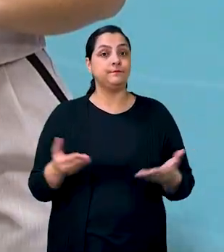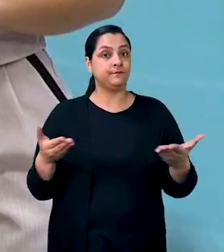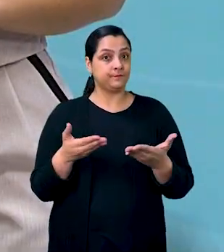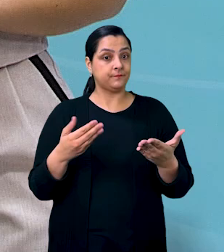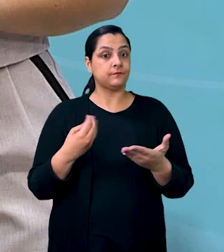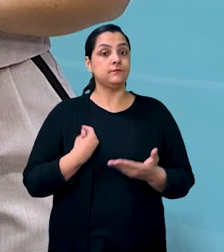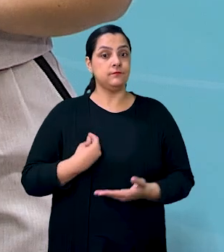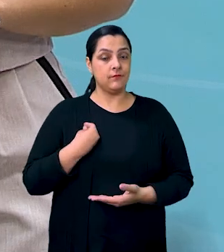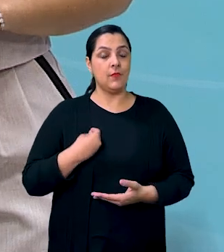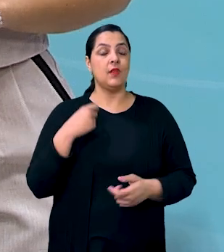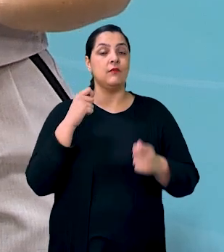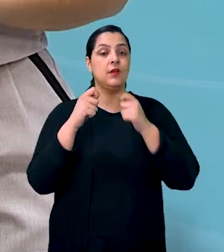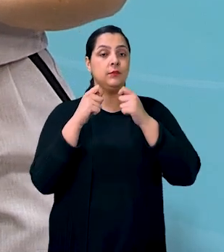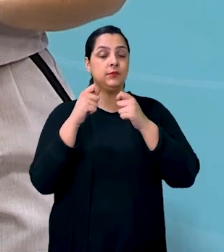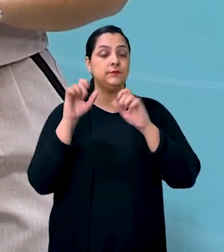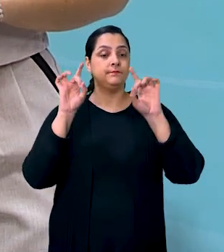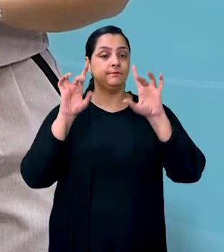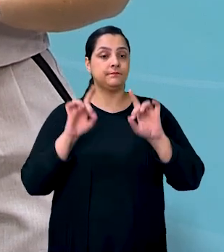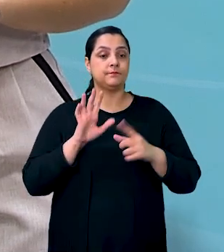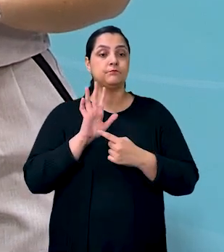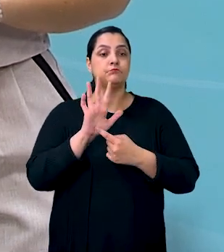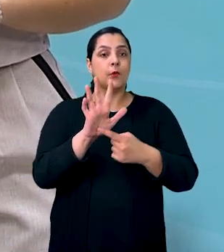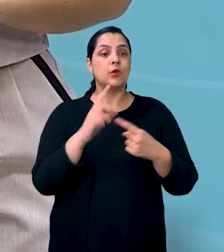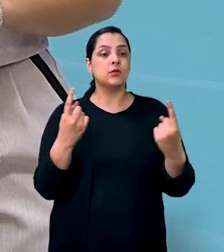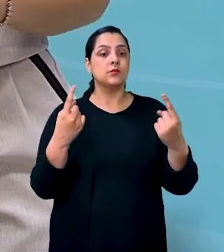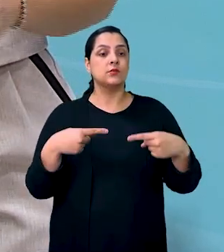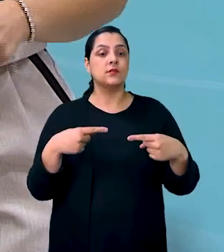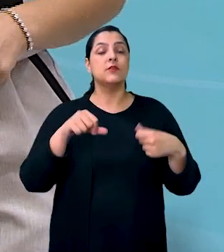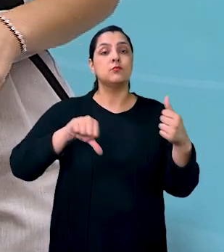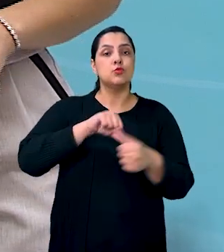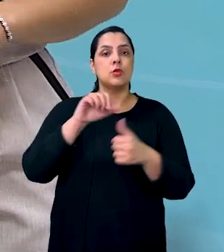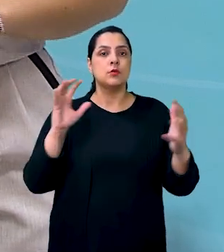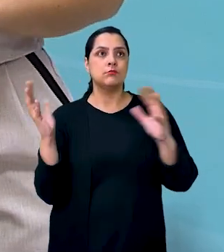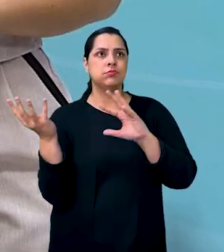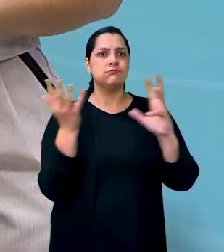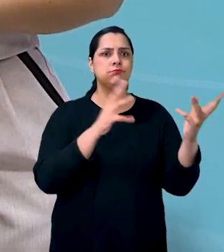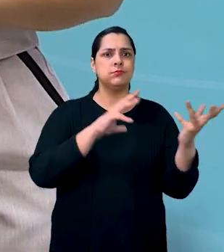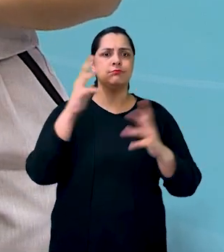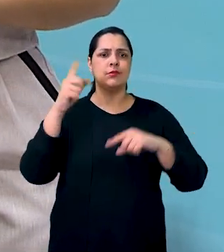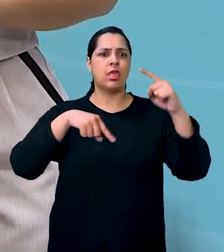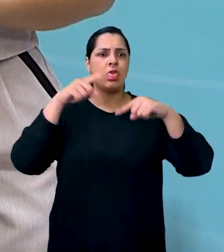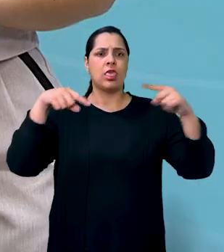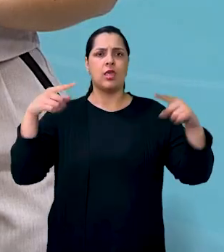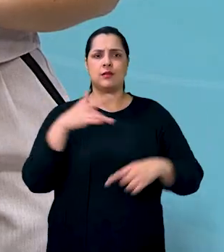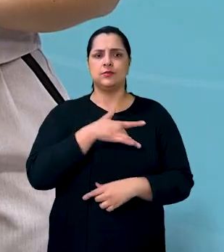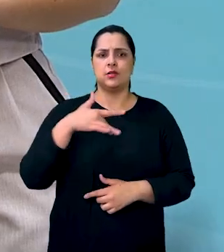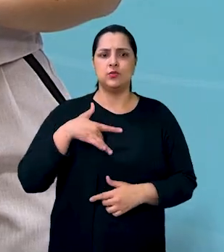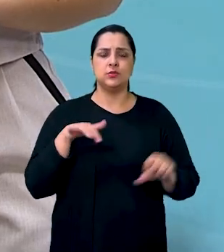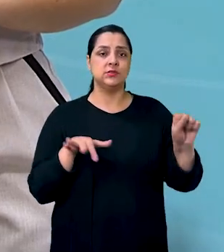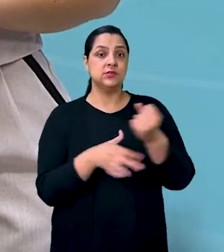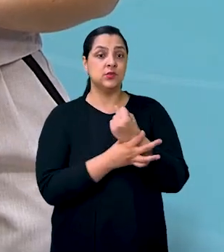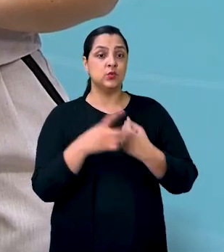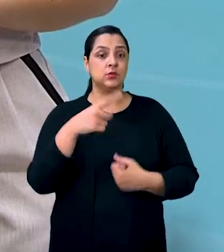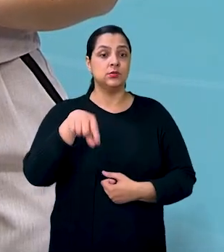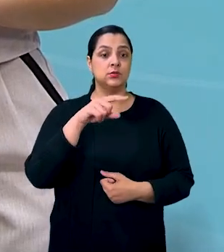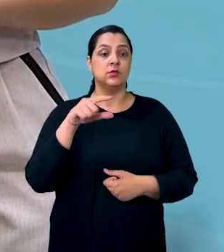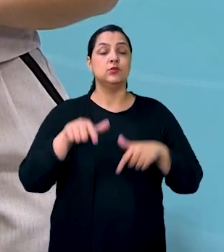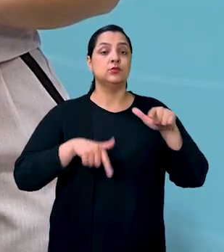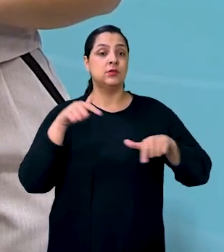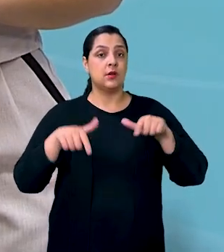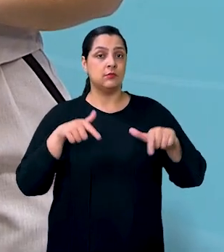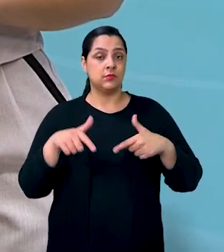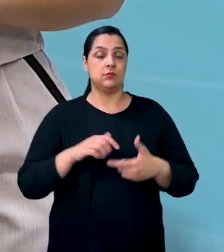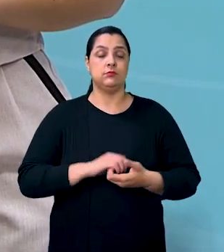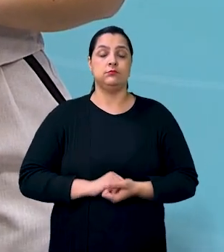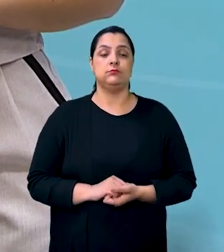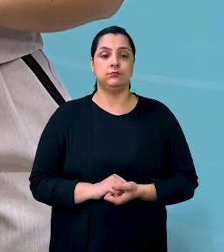Também nesta edição, reportagem especial mostra os desafios impostos pelas mudanças climáticas, à saúde e à segurança dos trabalhadores